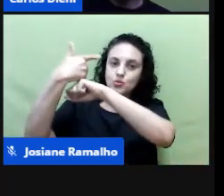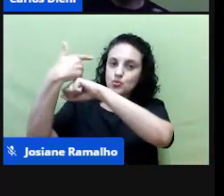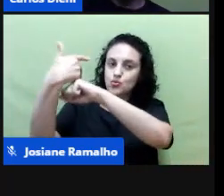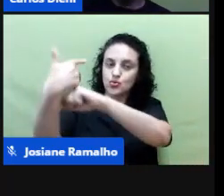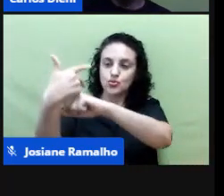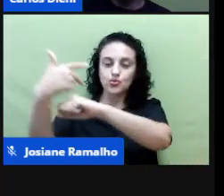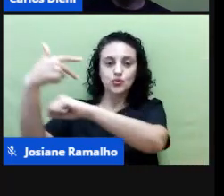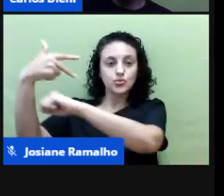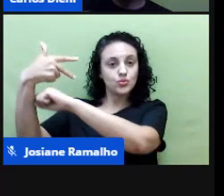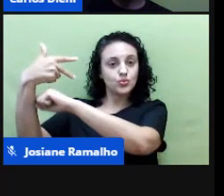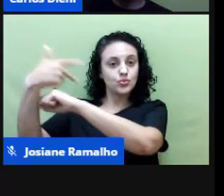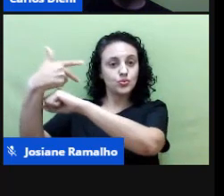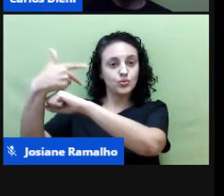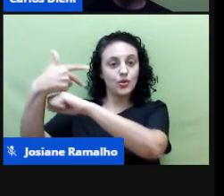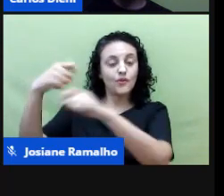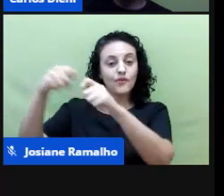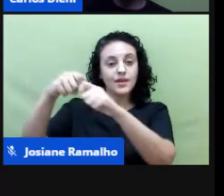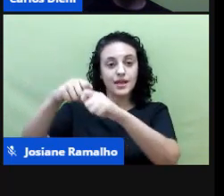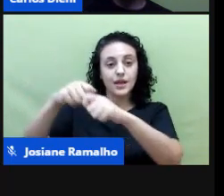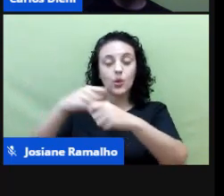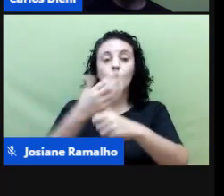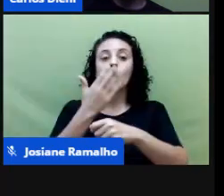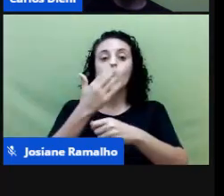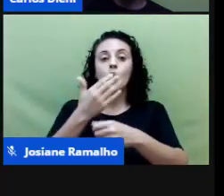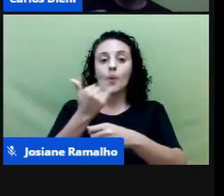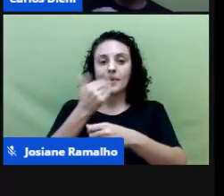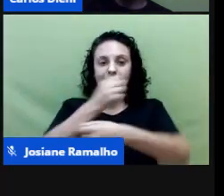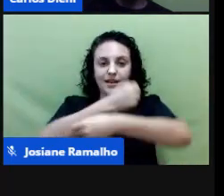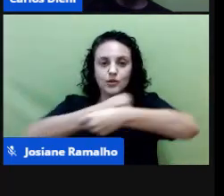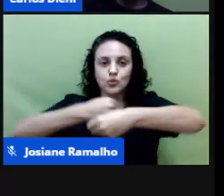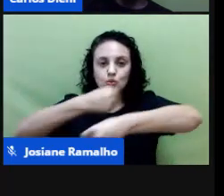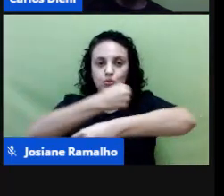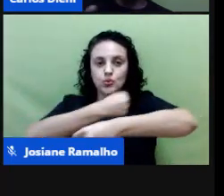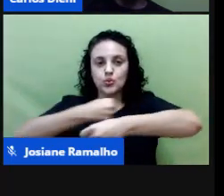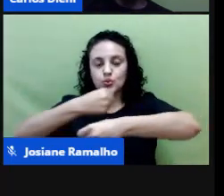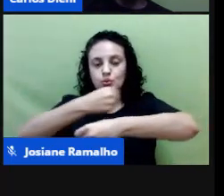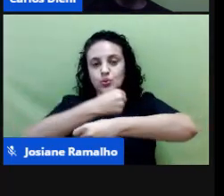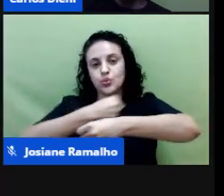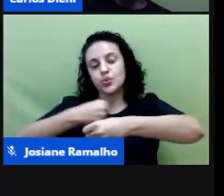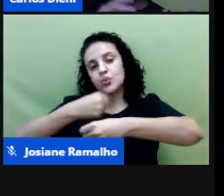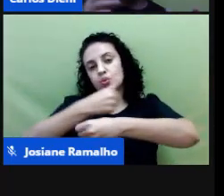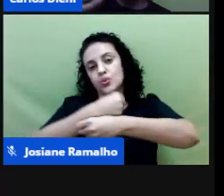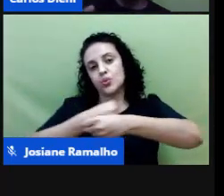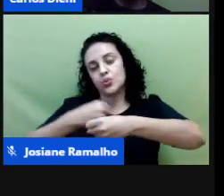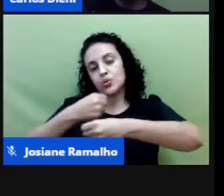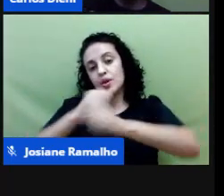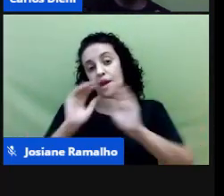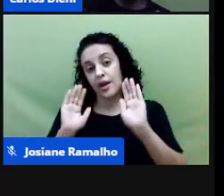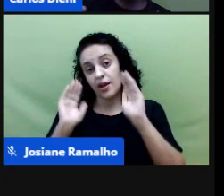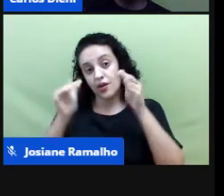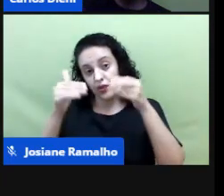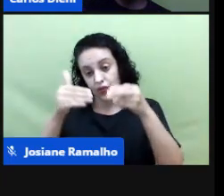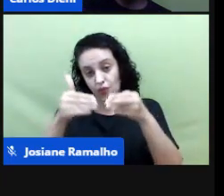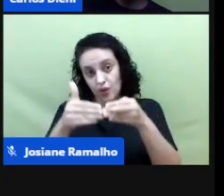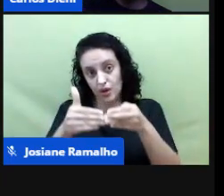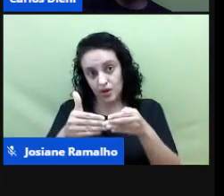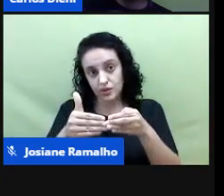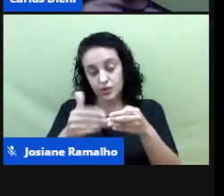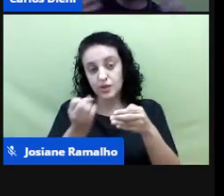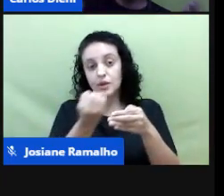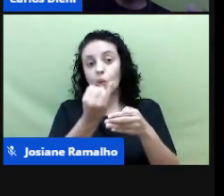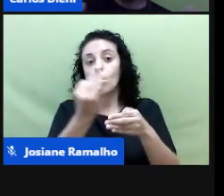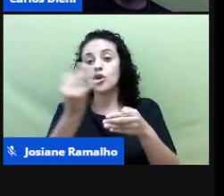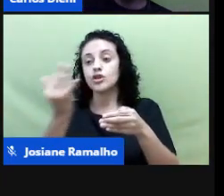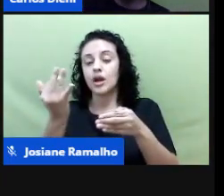um cozinheiro preparando algum prato e focando nos detalhes das medidas e